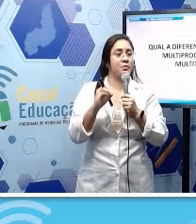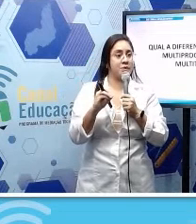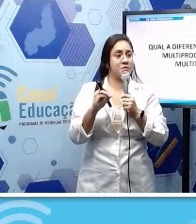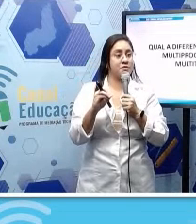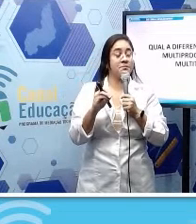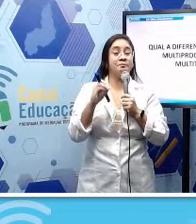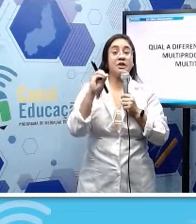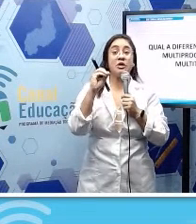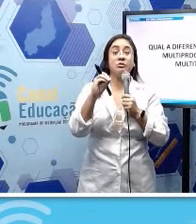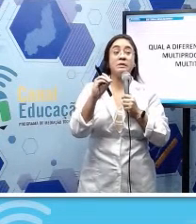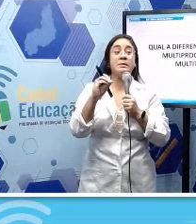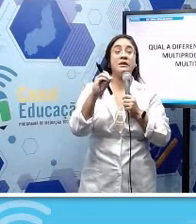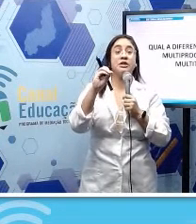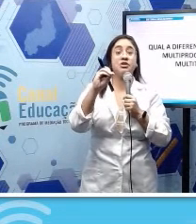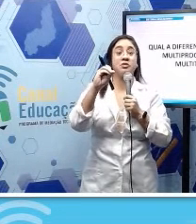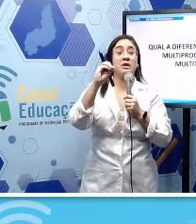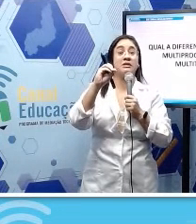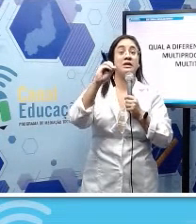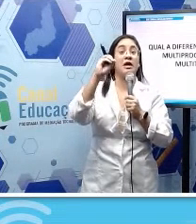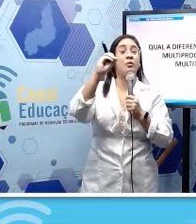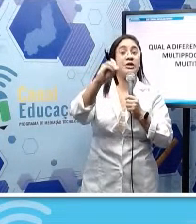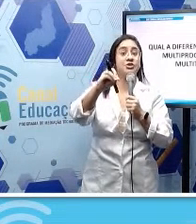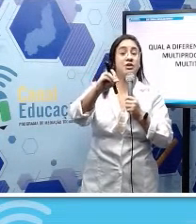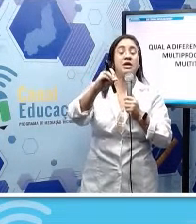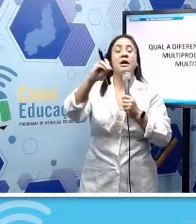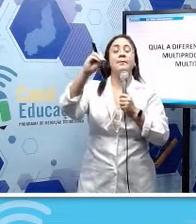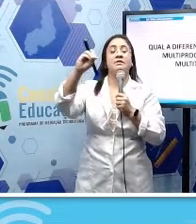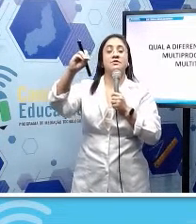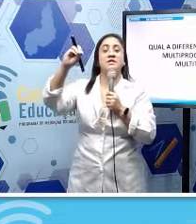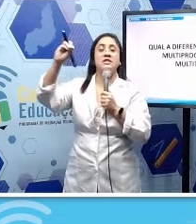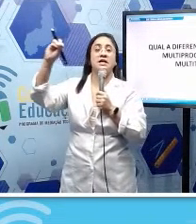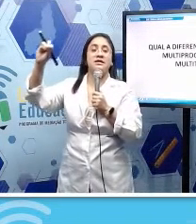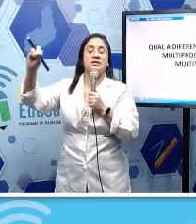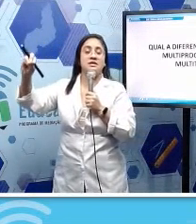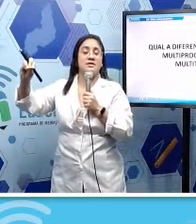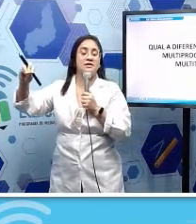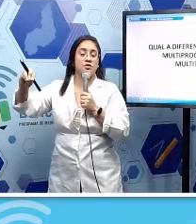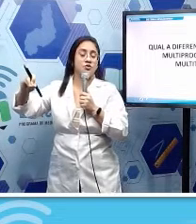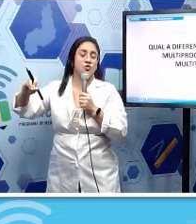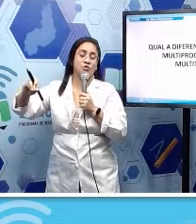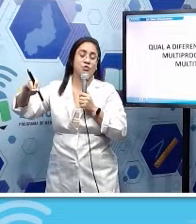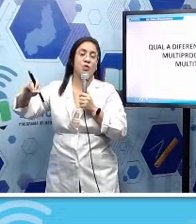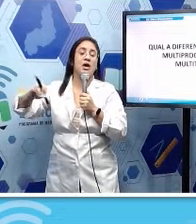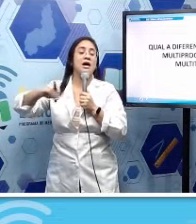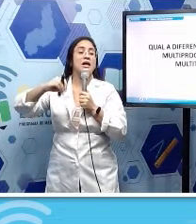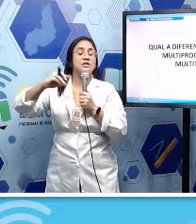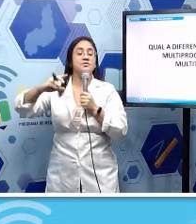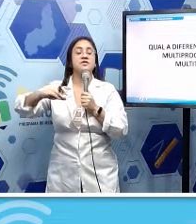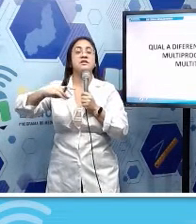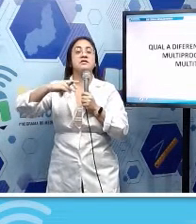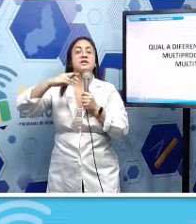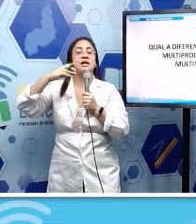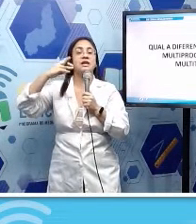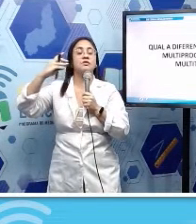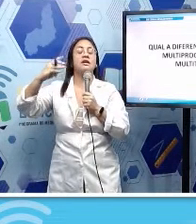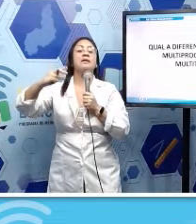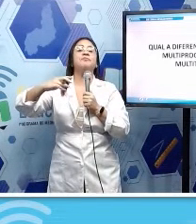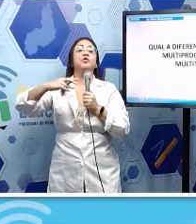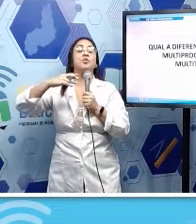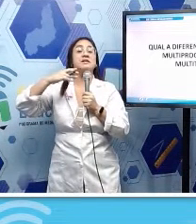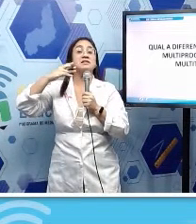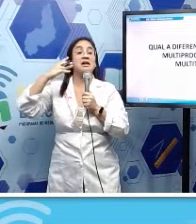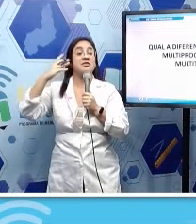de tópicos. E eu também deixei um material extra para vocês lá nesse nosso grupo, caso vocês queiram,